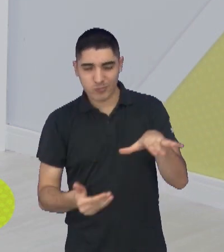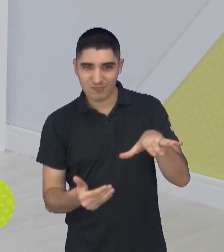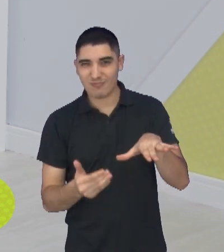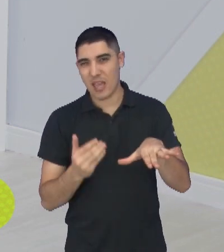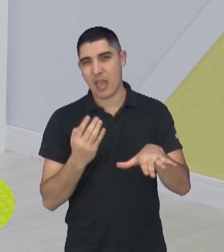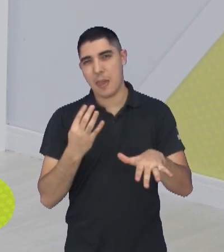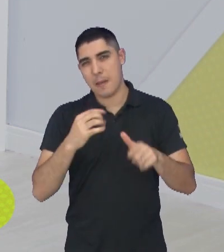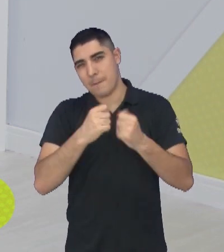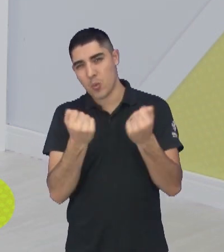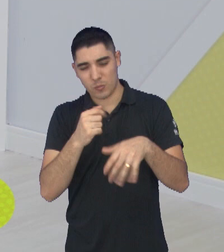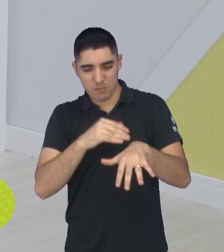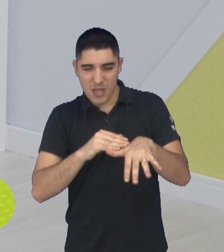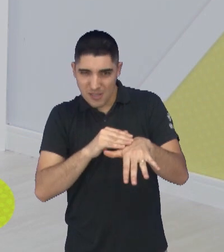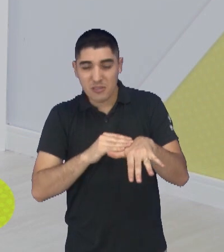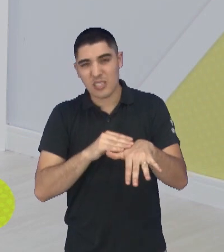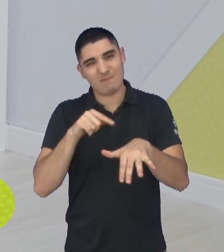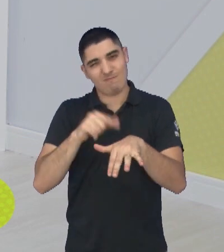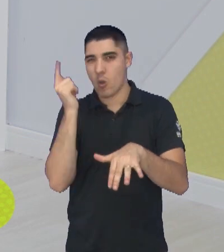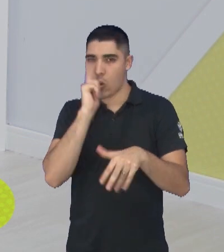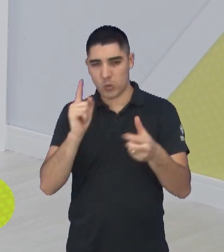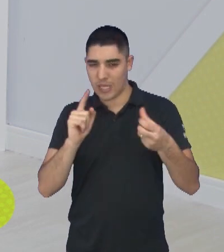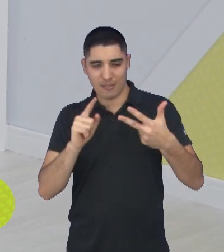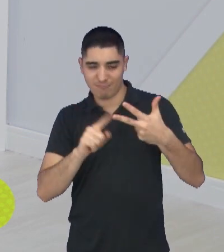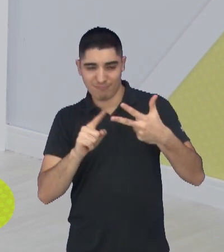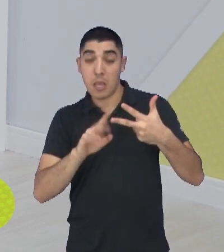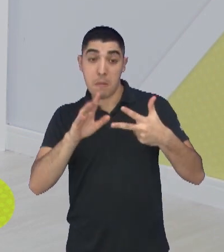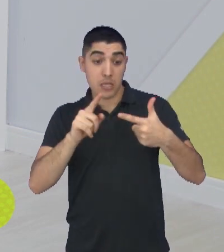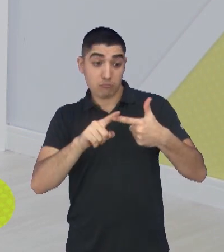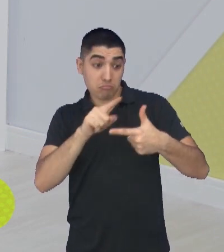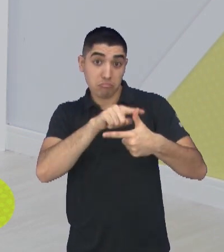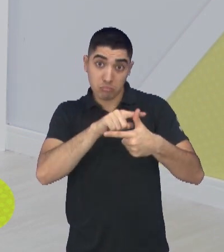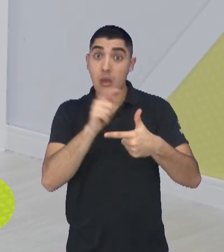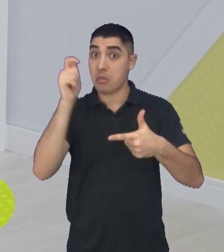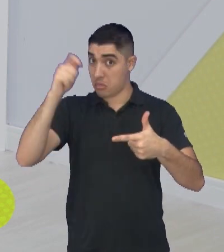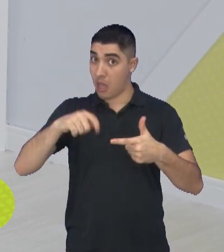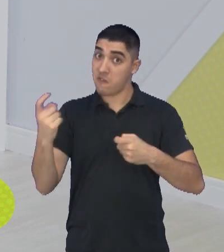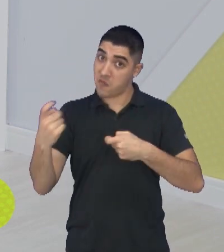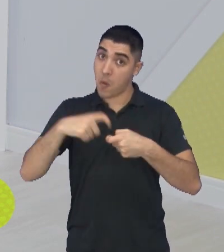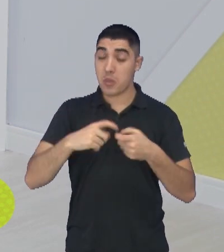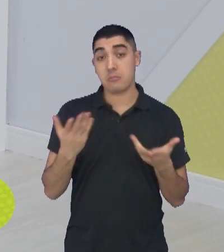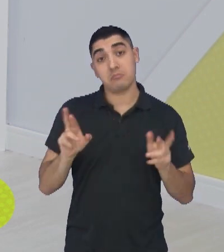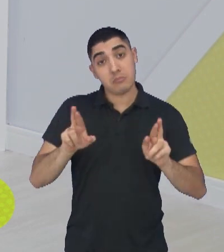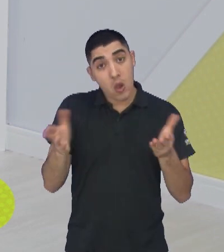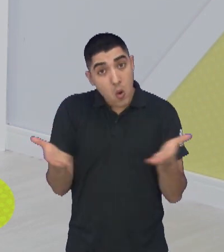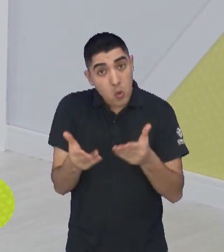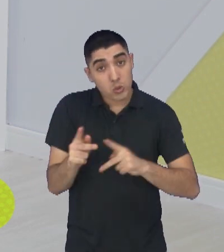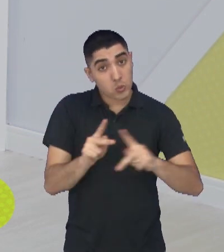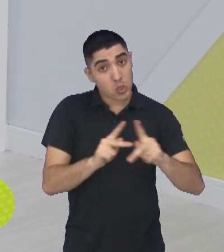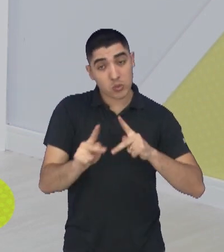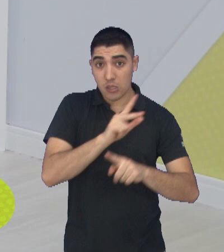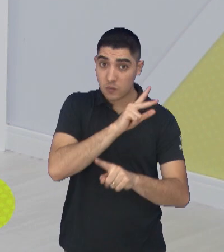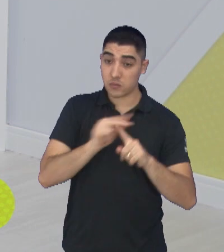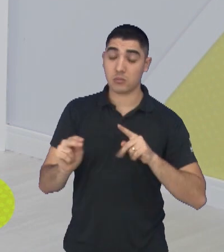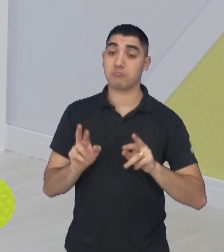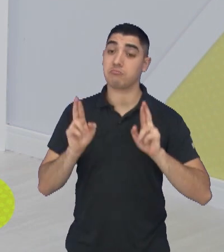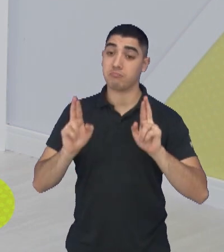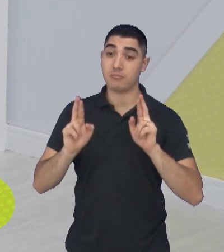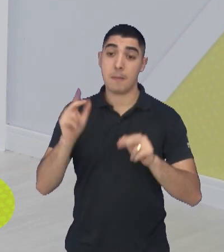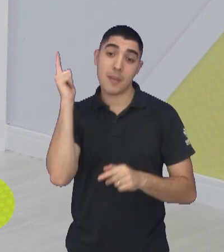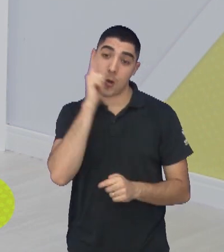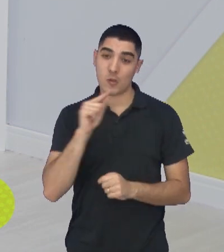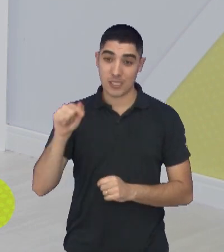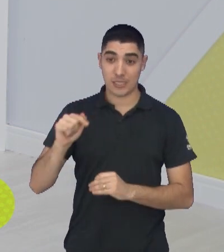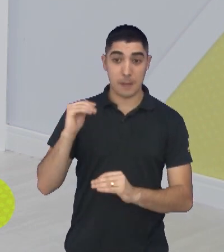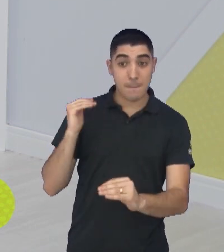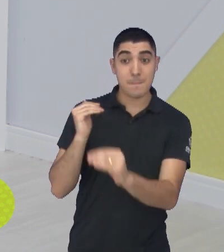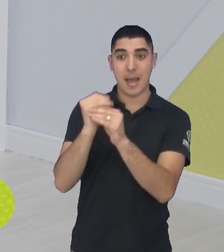também tiver o Arthur, ganha na rotação, ganha também na qualidade técnica. É isso que esperamos hoje, uma boa vitória da equipe do São José para empatar a série e levar